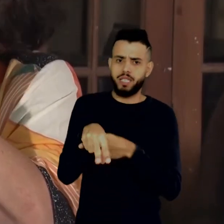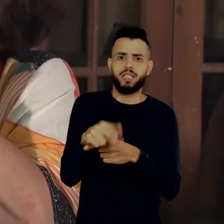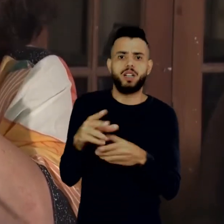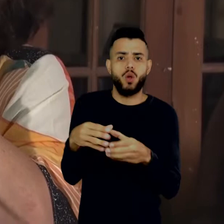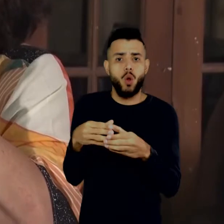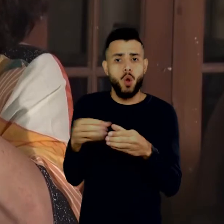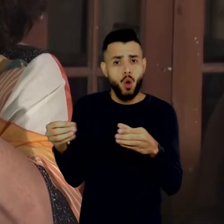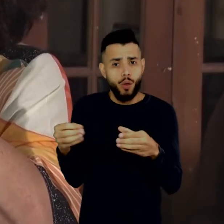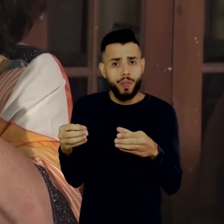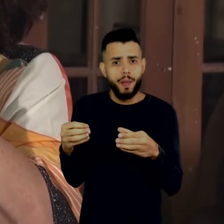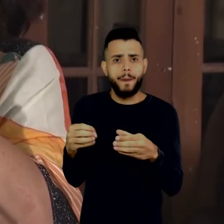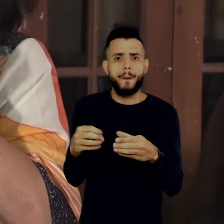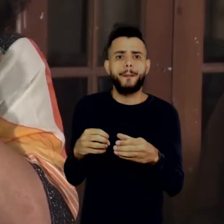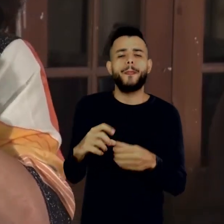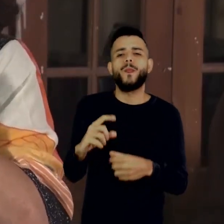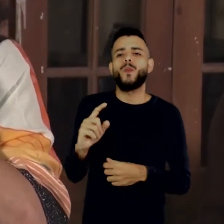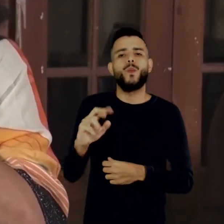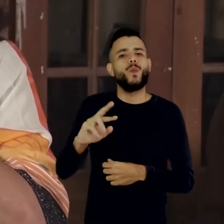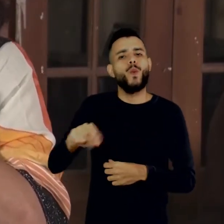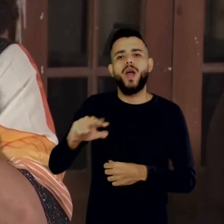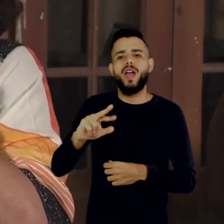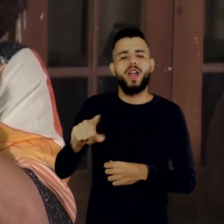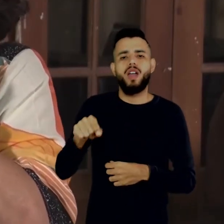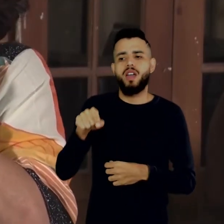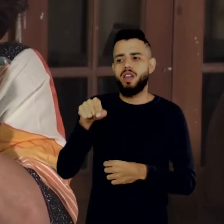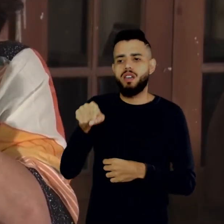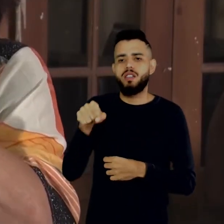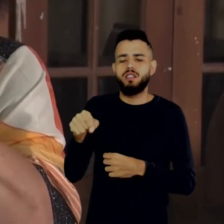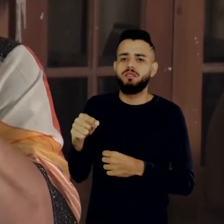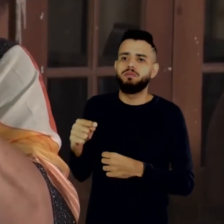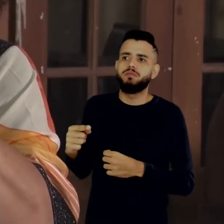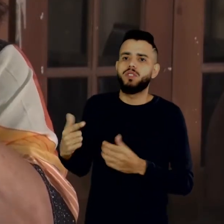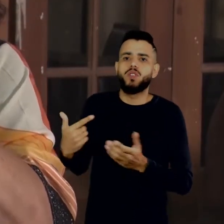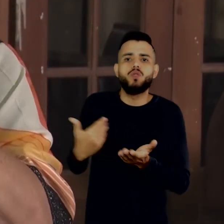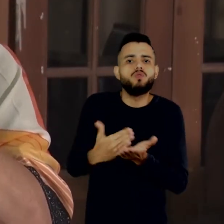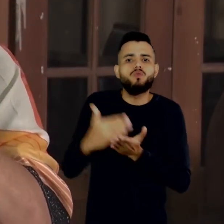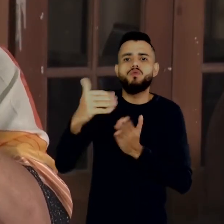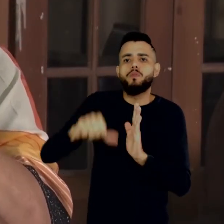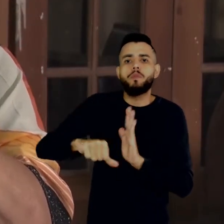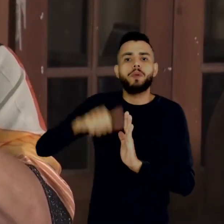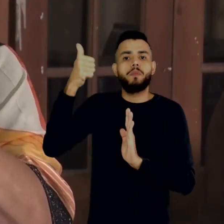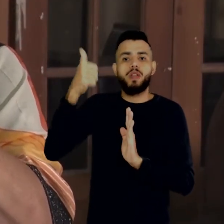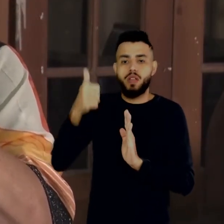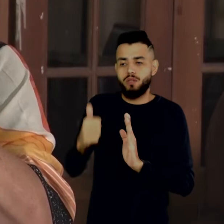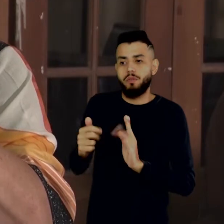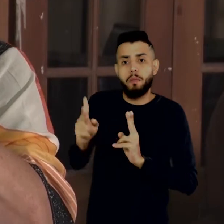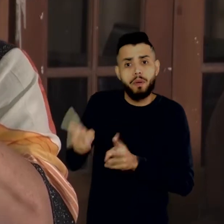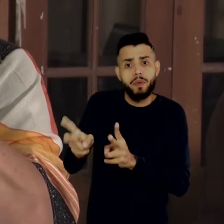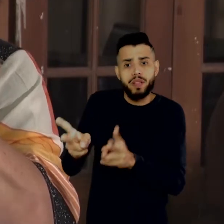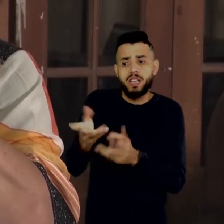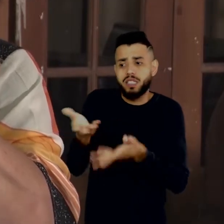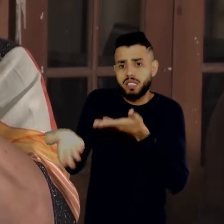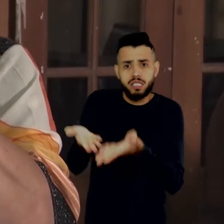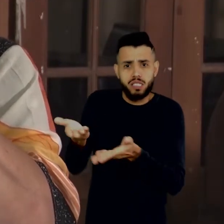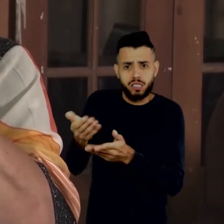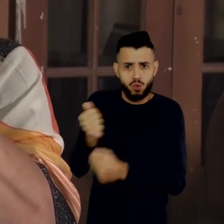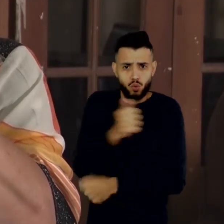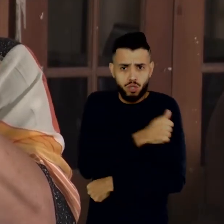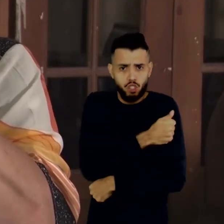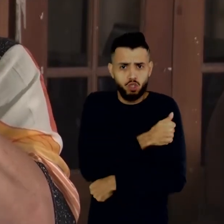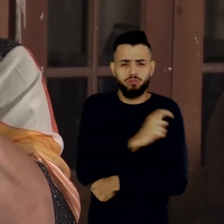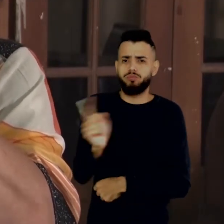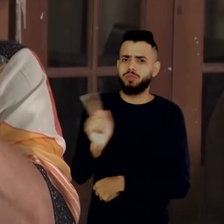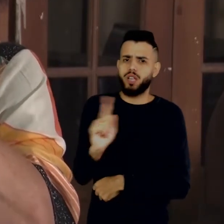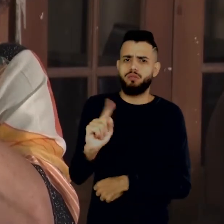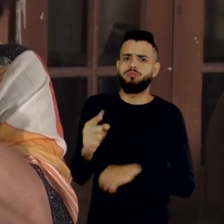é que ele tenha inaugurado a temática da permanência ou inaugurado a temática da assistência estudantil, mas ele traz